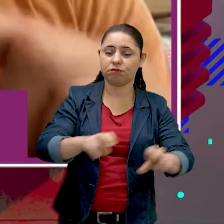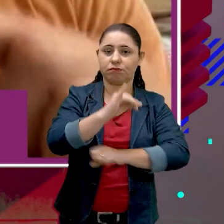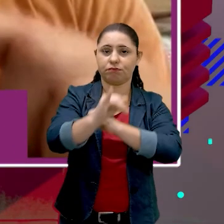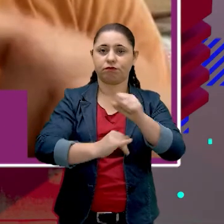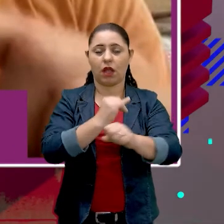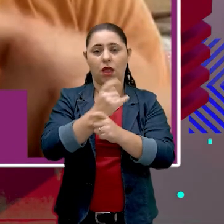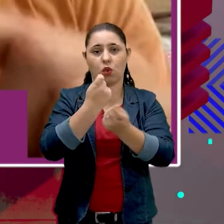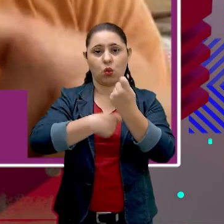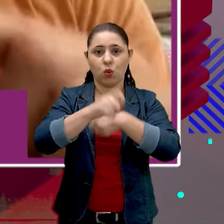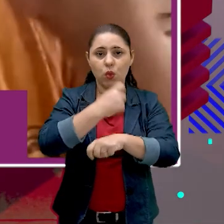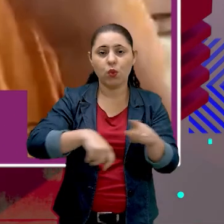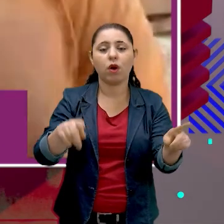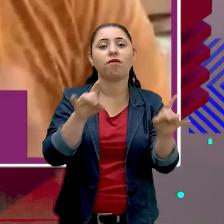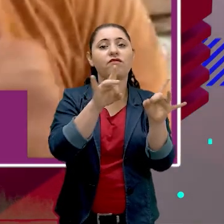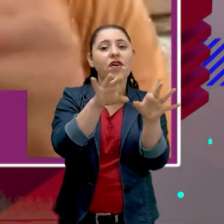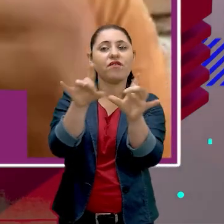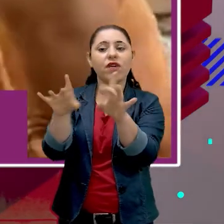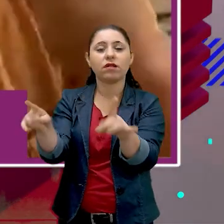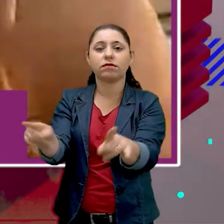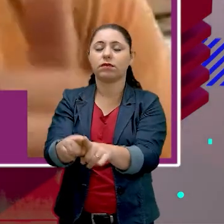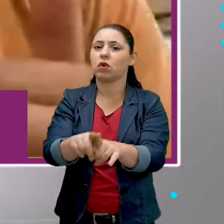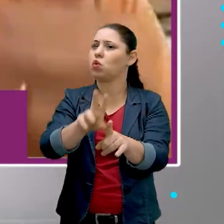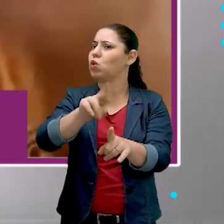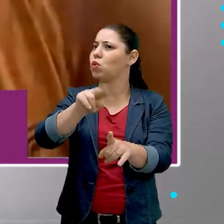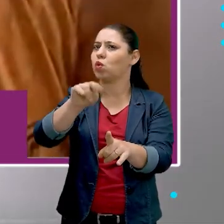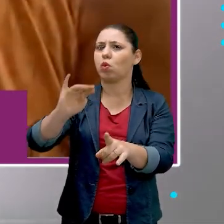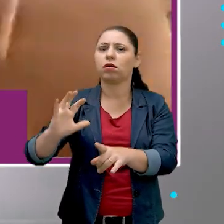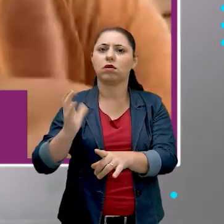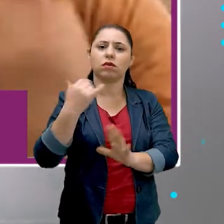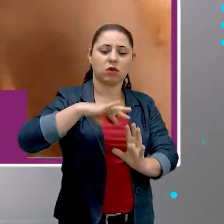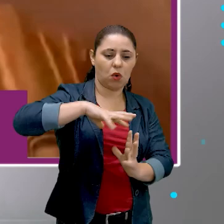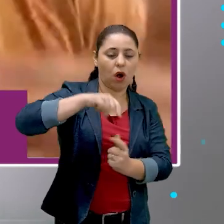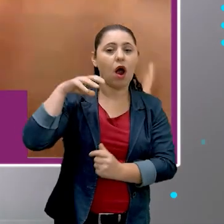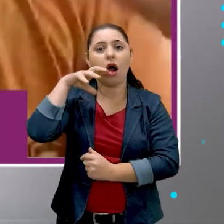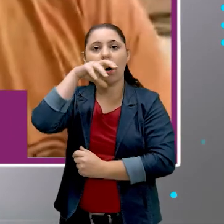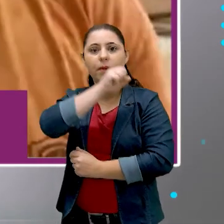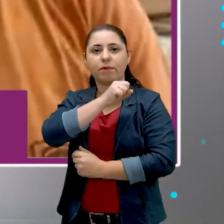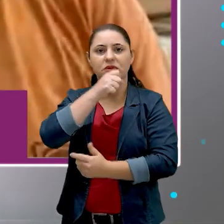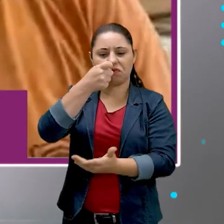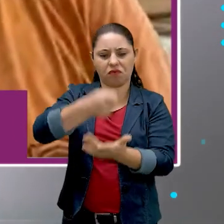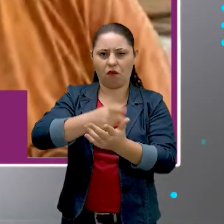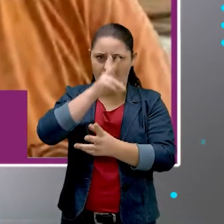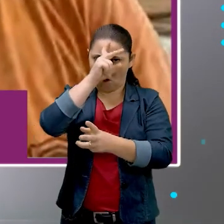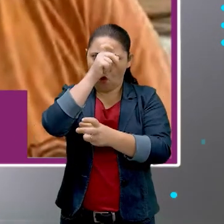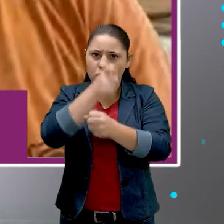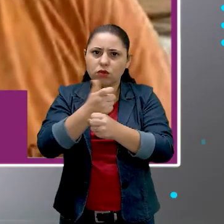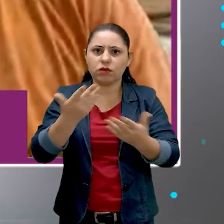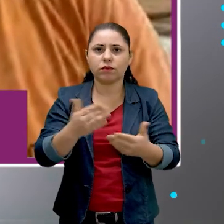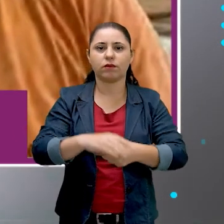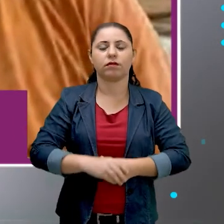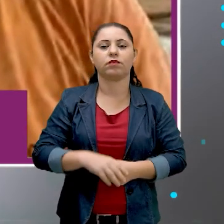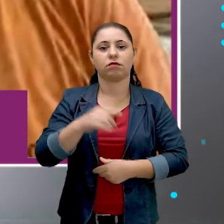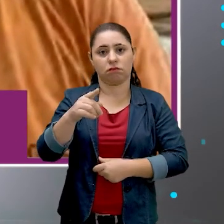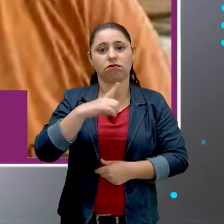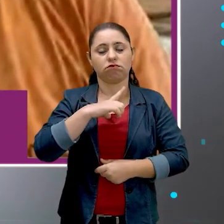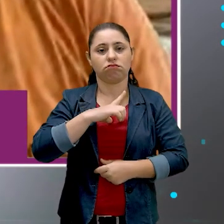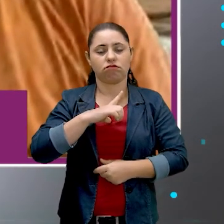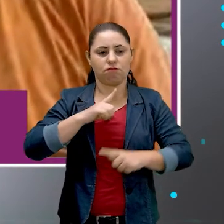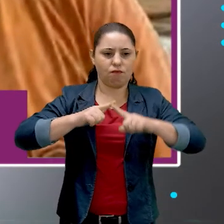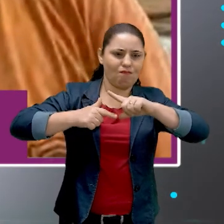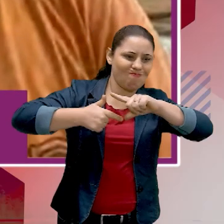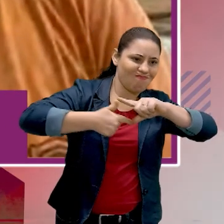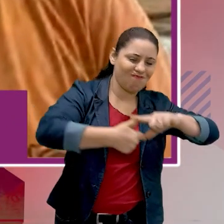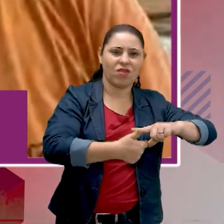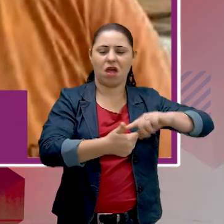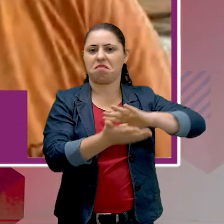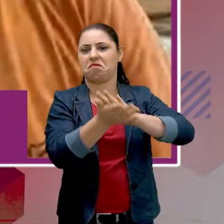comercial. Isso nunca aconteceu no planeta tão rápido e tão intenso. De você ter